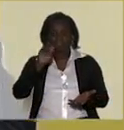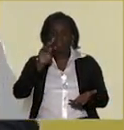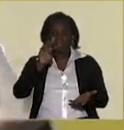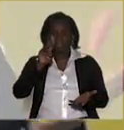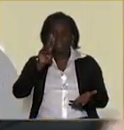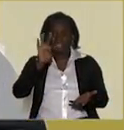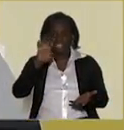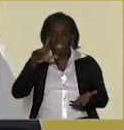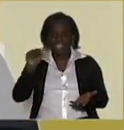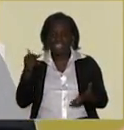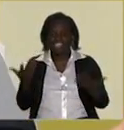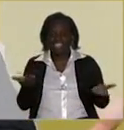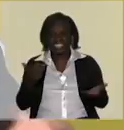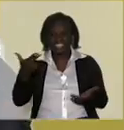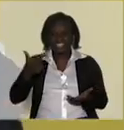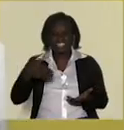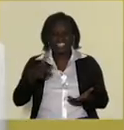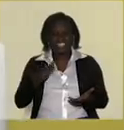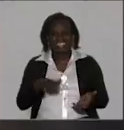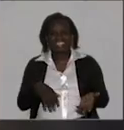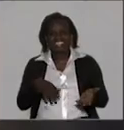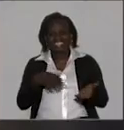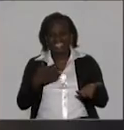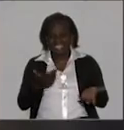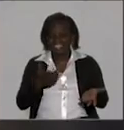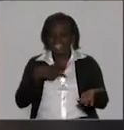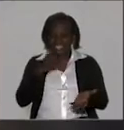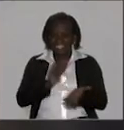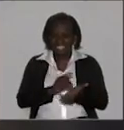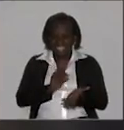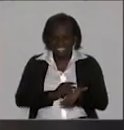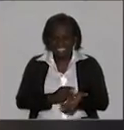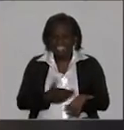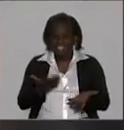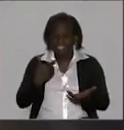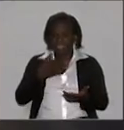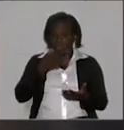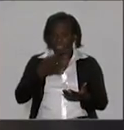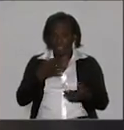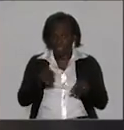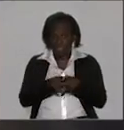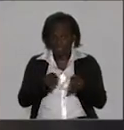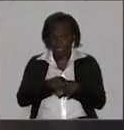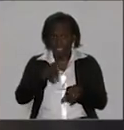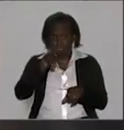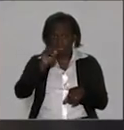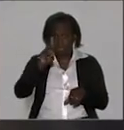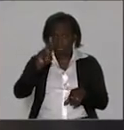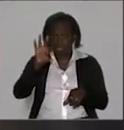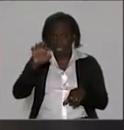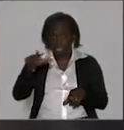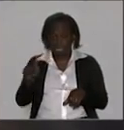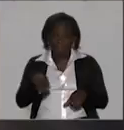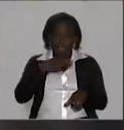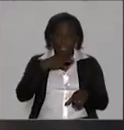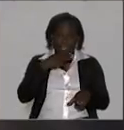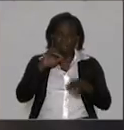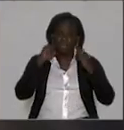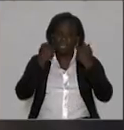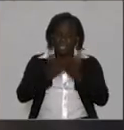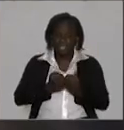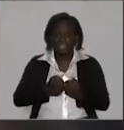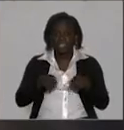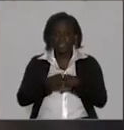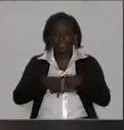Flamengo. Portela? A Portela fica em segundo plano. Chico. Mas é uma realidade. Aliás, eu queria Mas é uma sugerir aos realidade. dois, a Portela e a Mangueira, que o